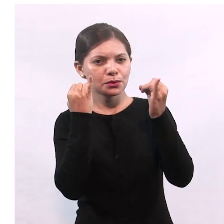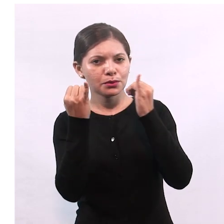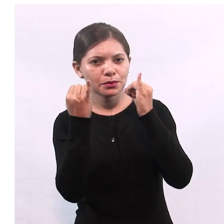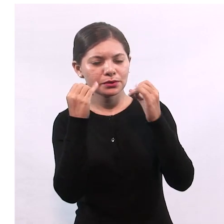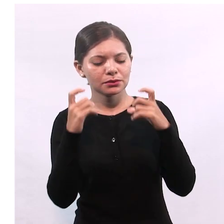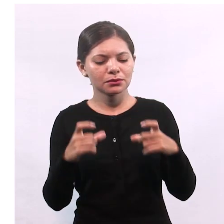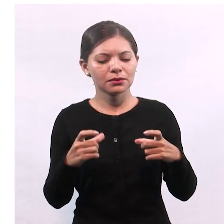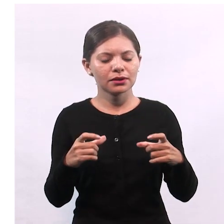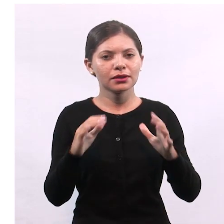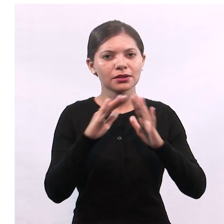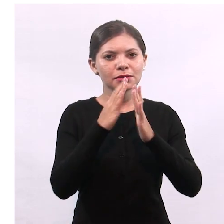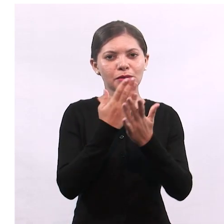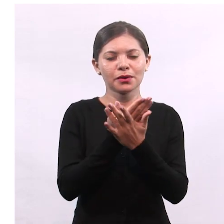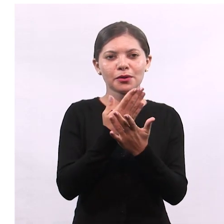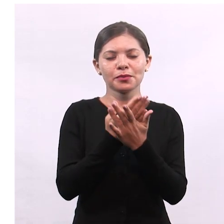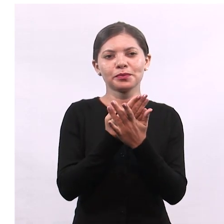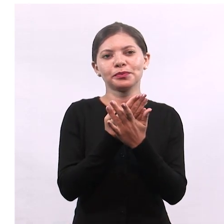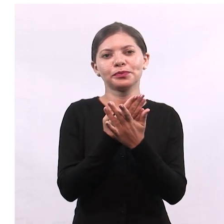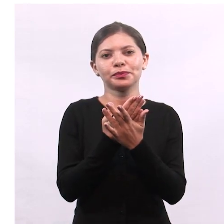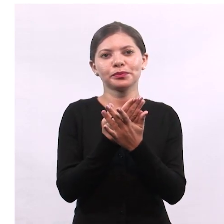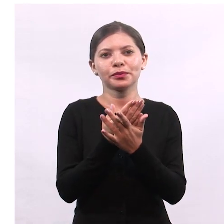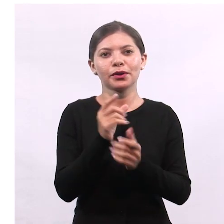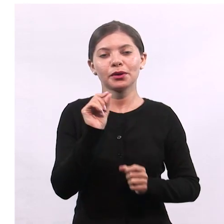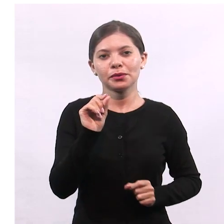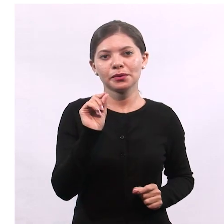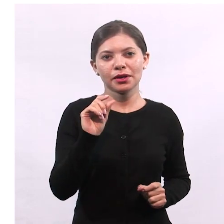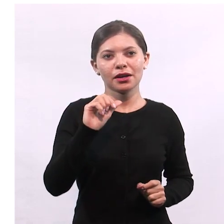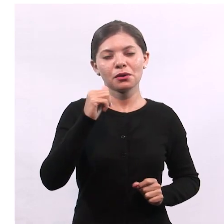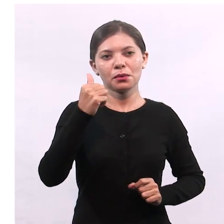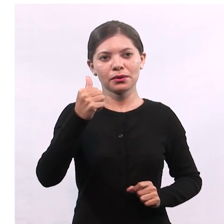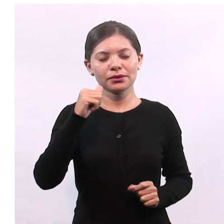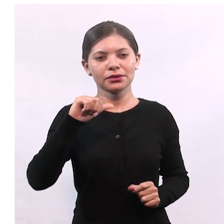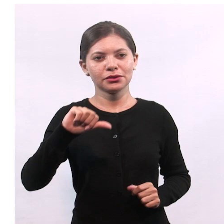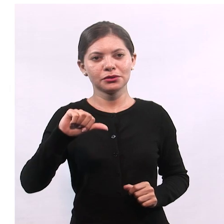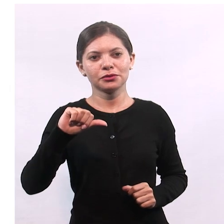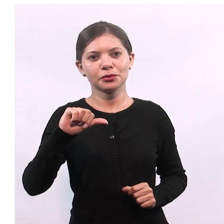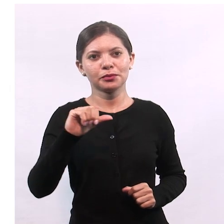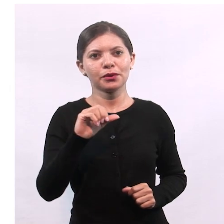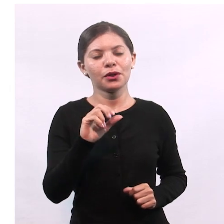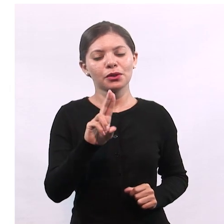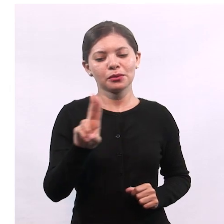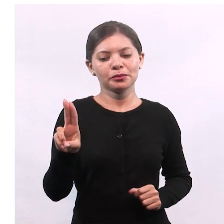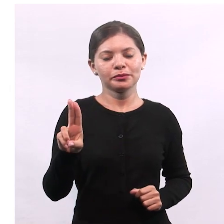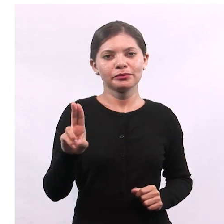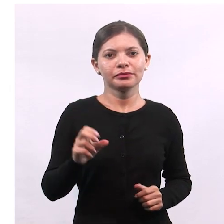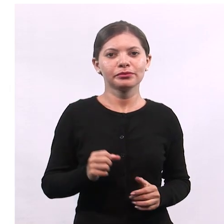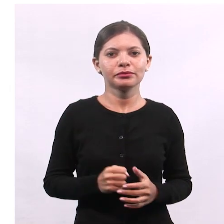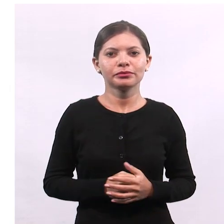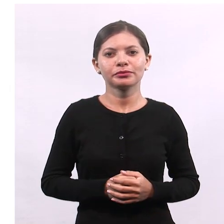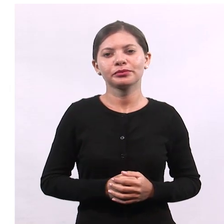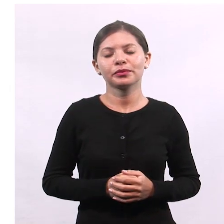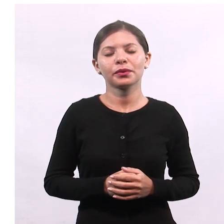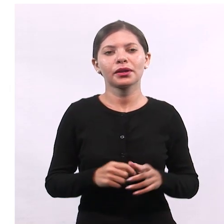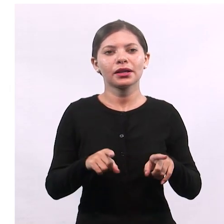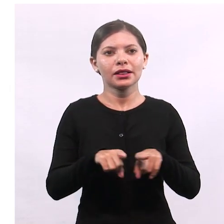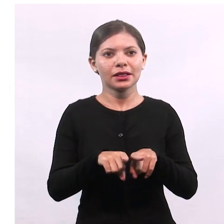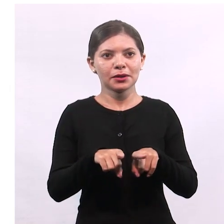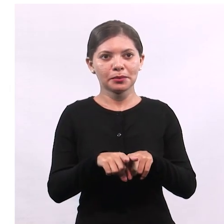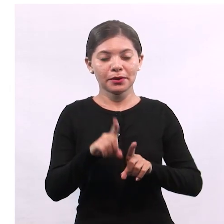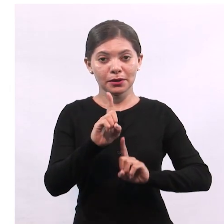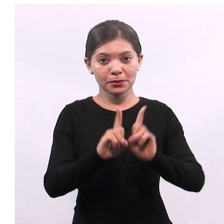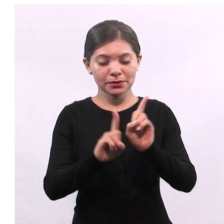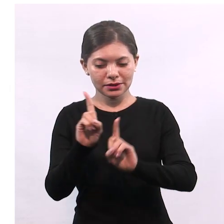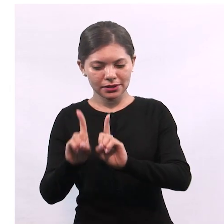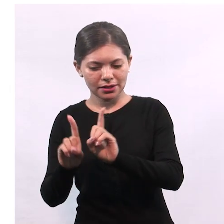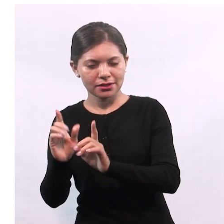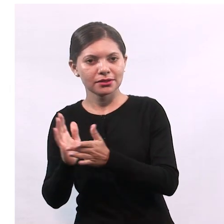escola que é uma variável qualitativa nominal também no ciência coletado a